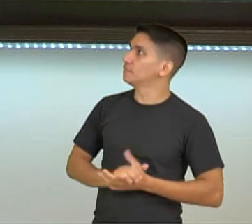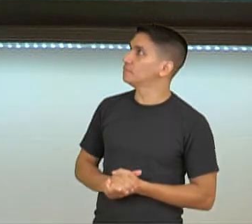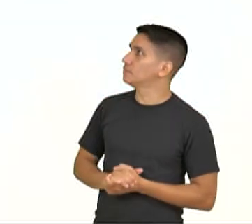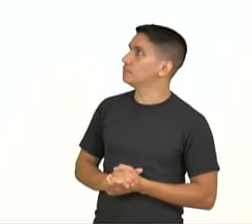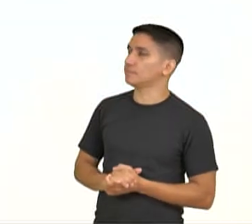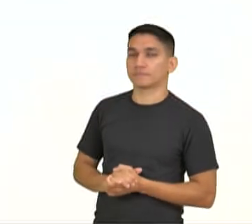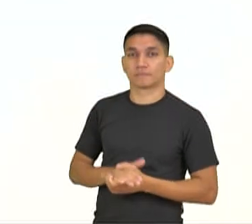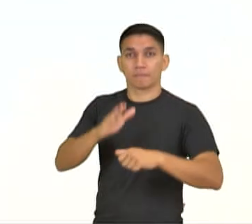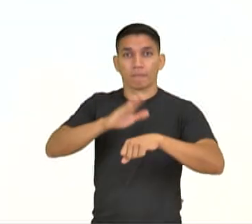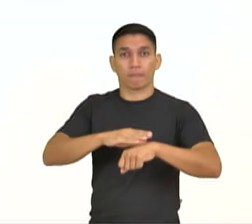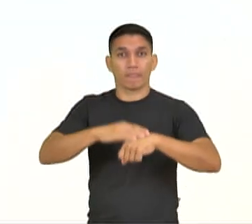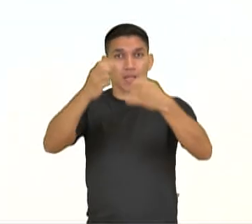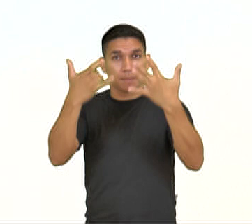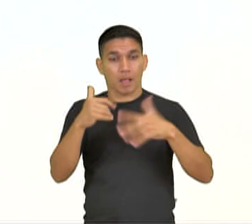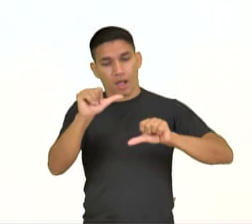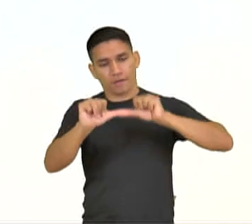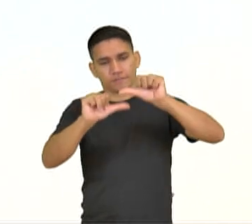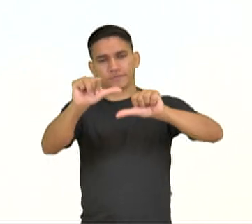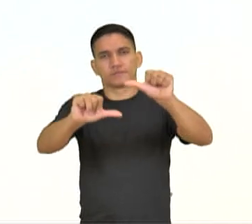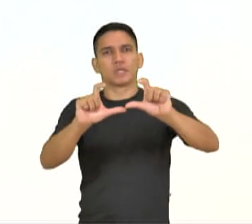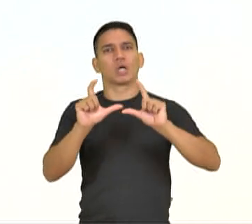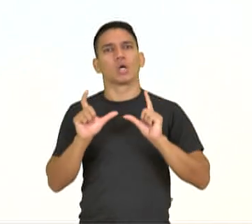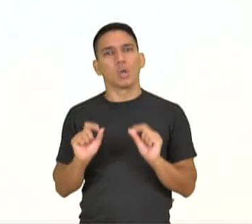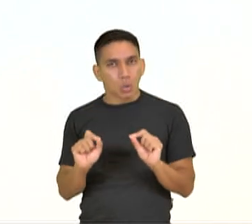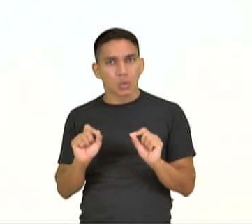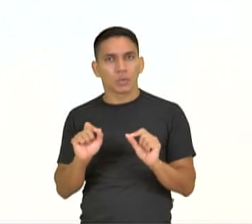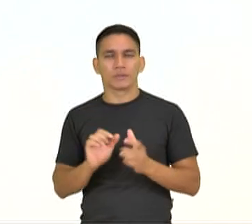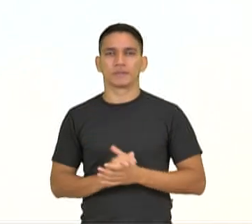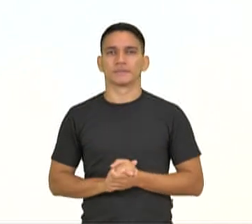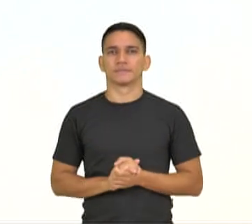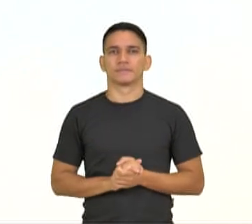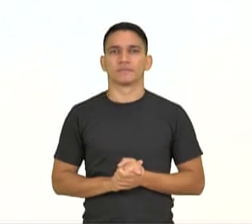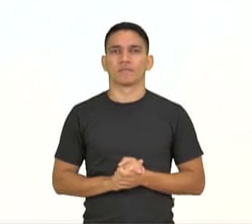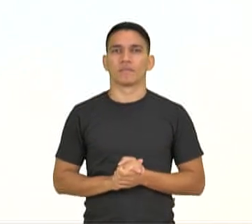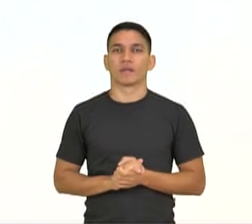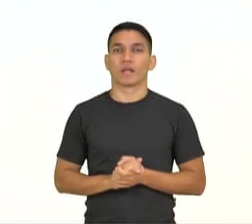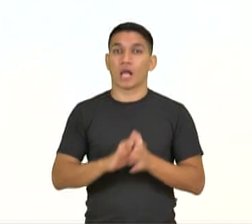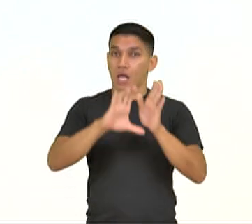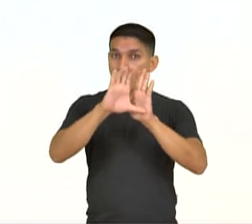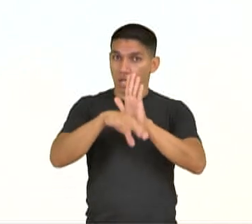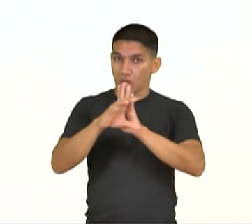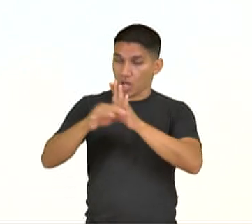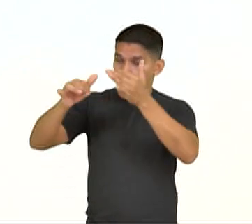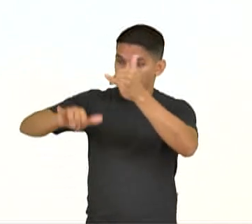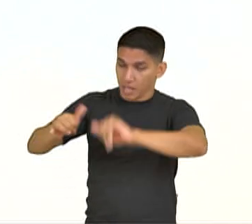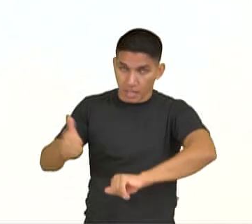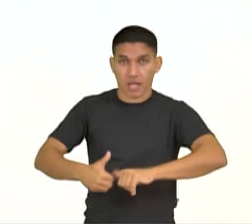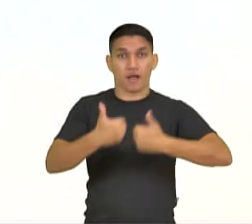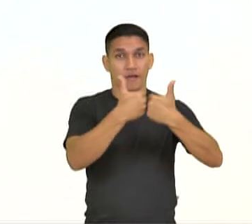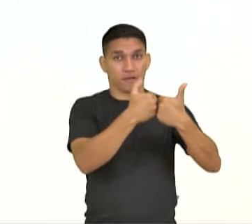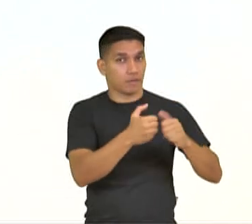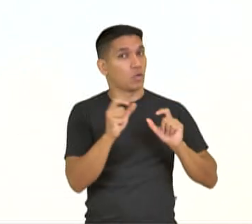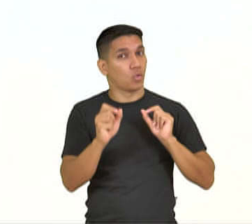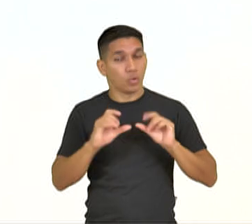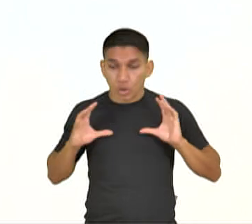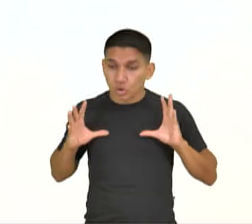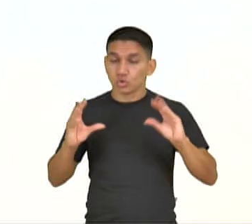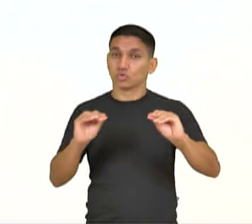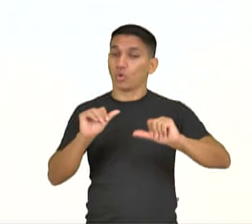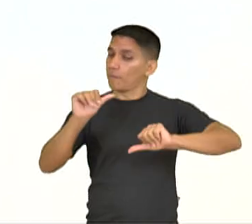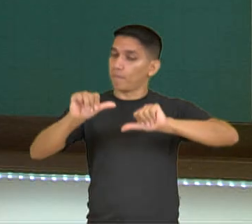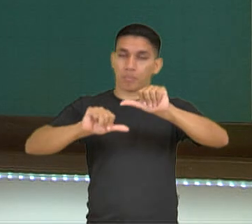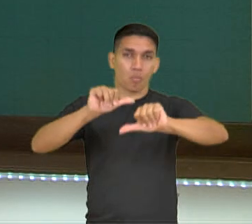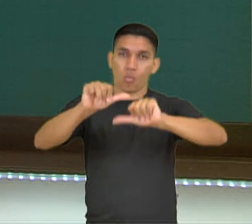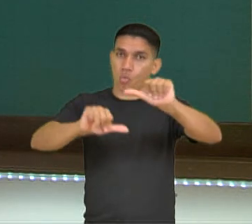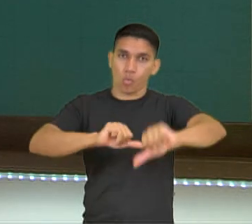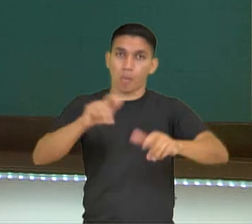ó. Quando eu falo em fenômenos, então vejam, pela definição da química, né, e da física, é toda e qualquer